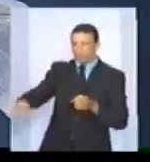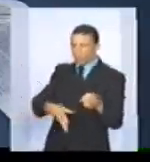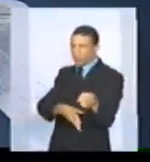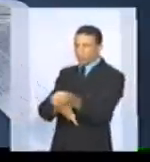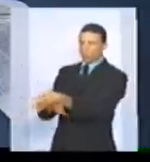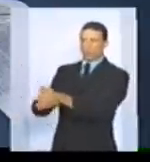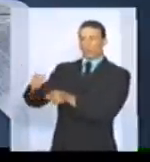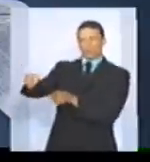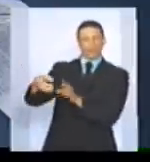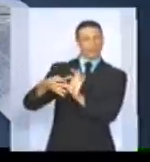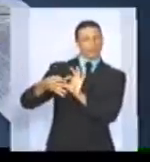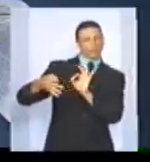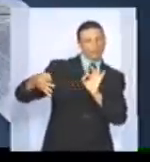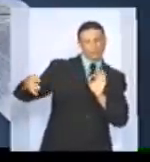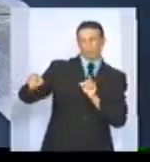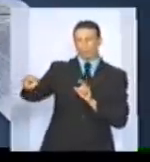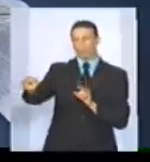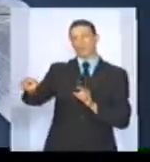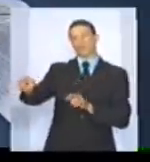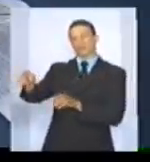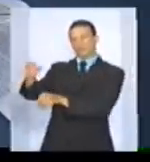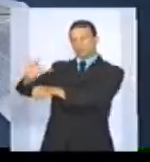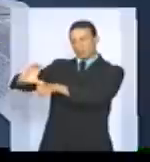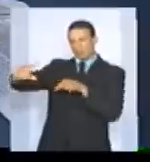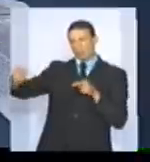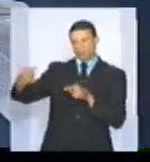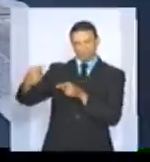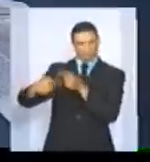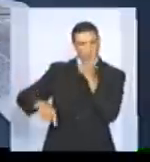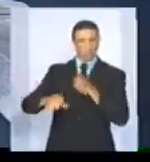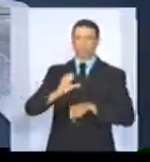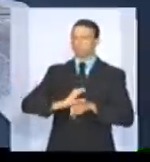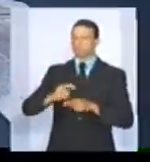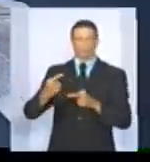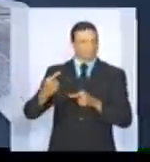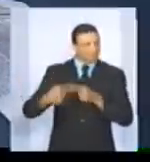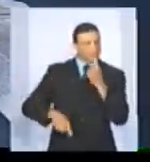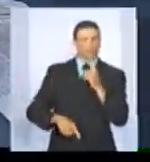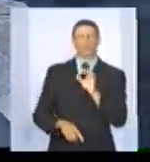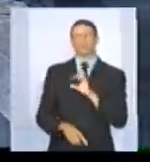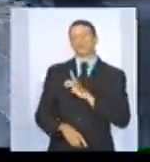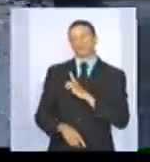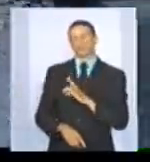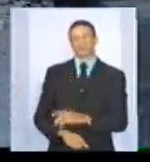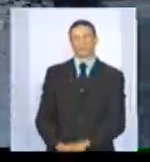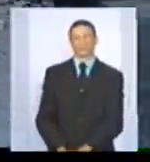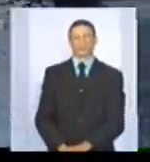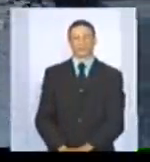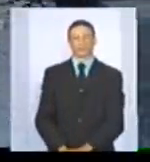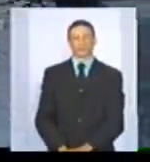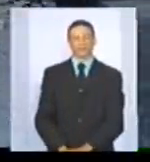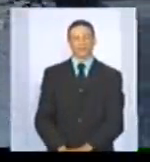ser afastada em função da sua inconstitucionalidade formal.